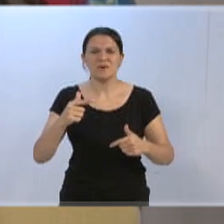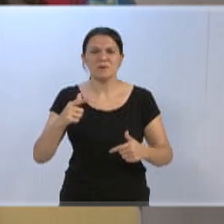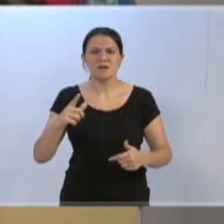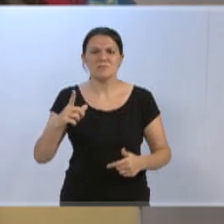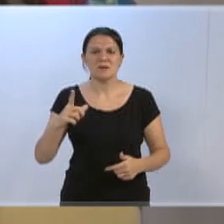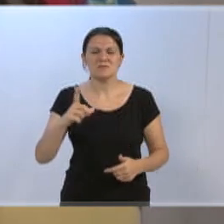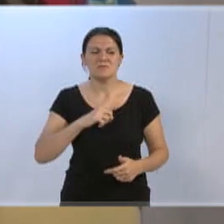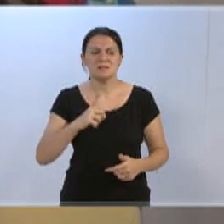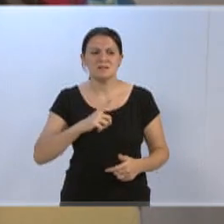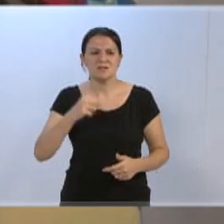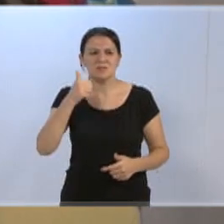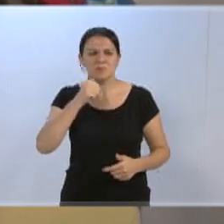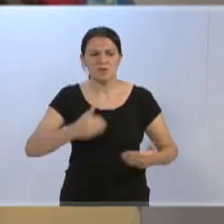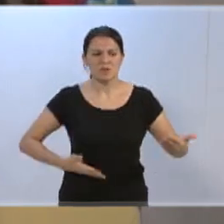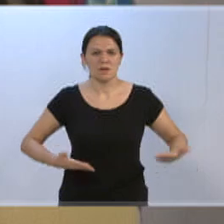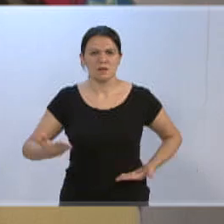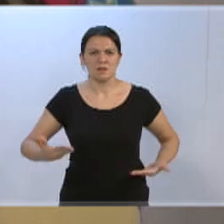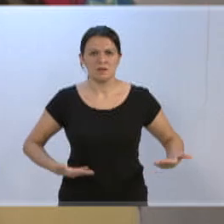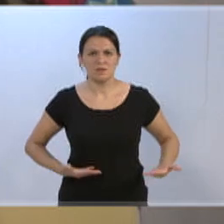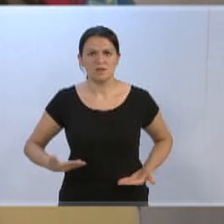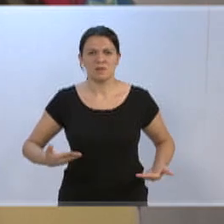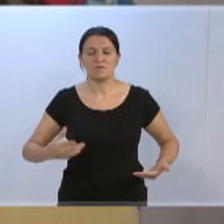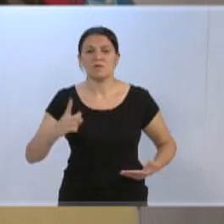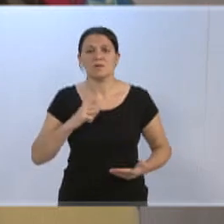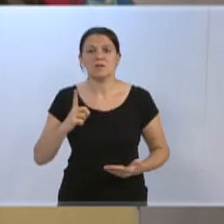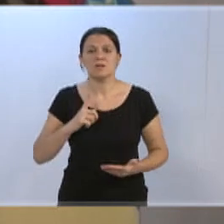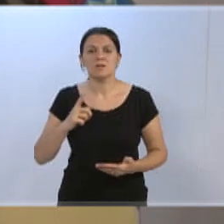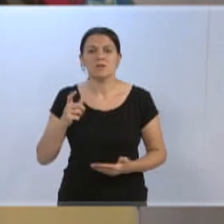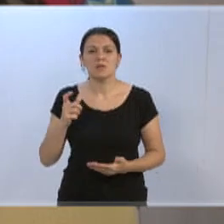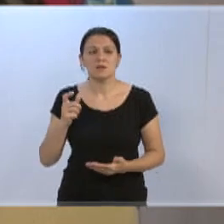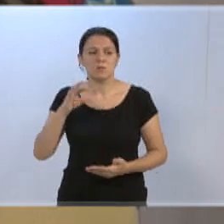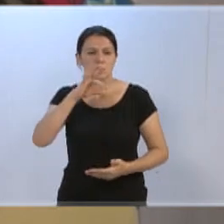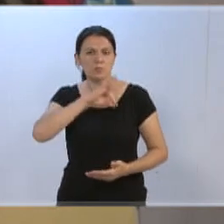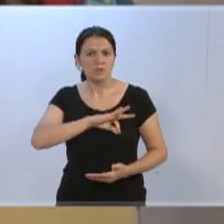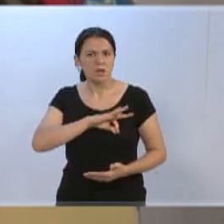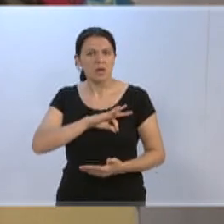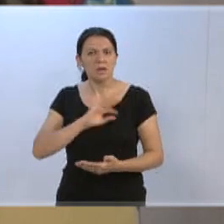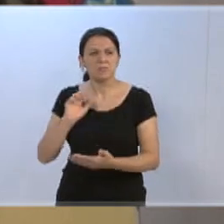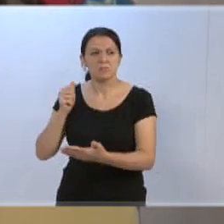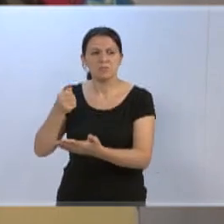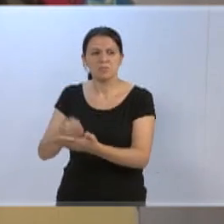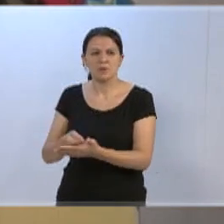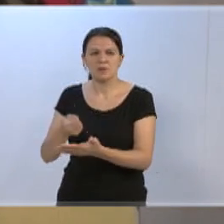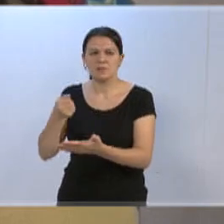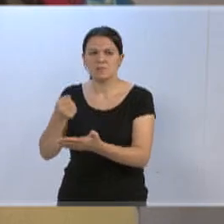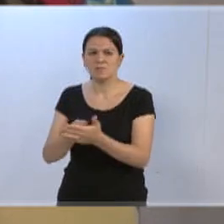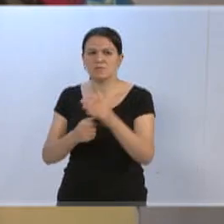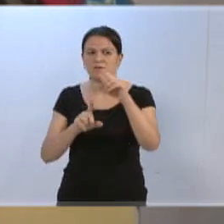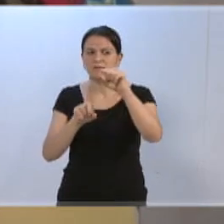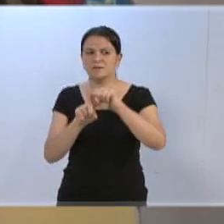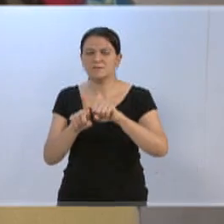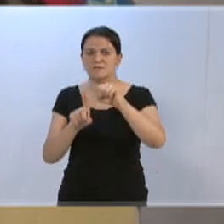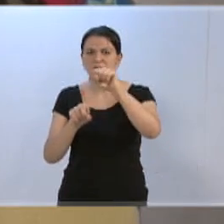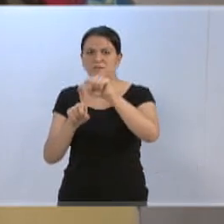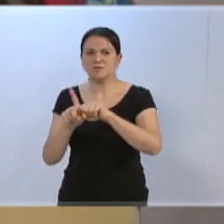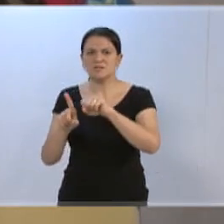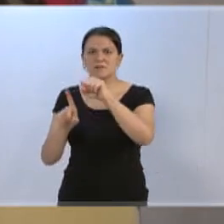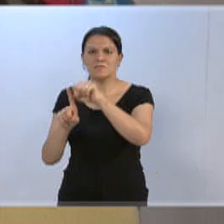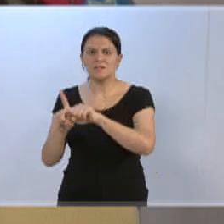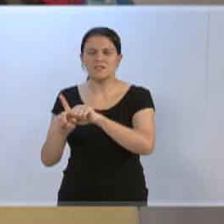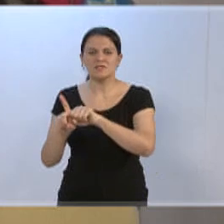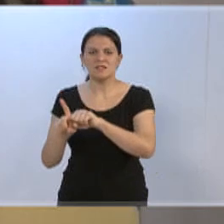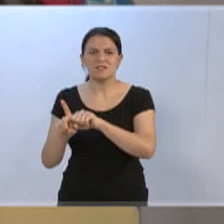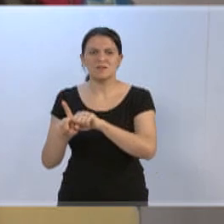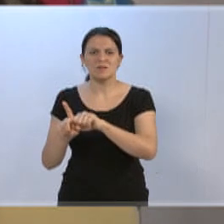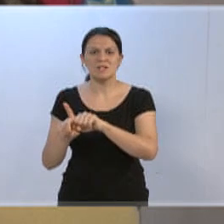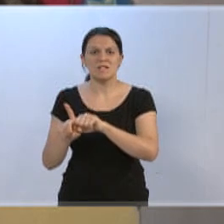casa. Ela tem uma pensão que eu dou para ela todo mês para ela fazer os tratamentos de beleza dela. Eu paguei estética para ela de